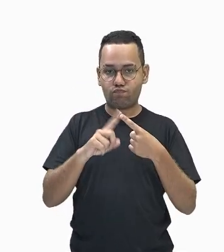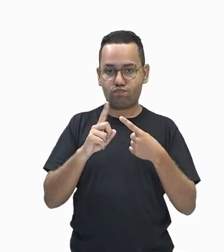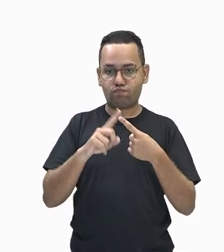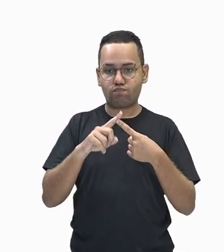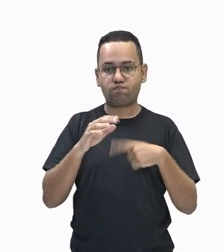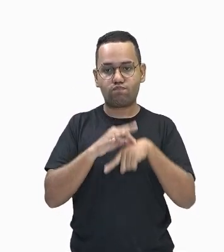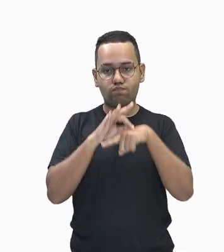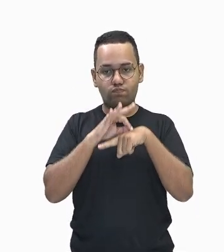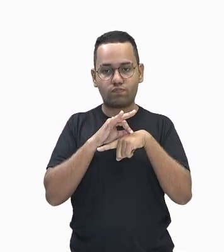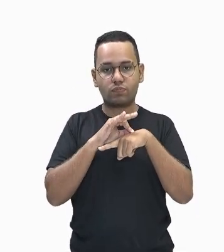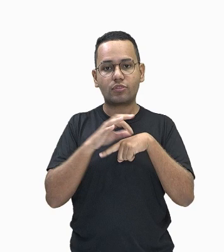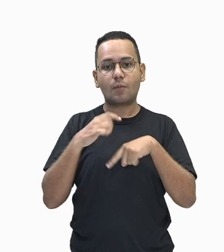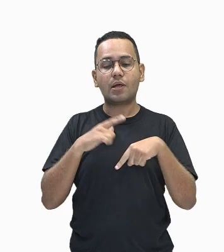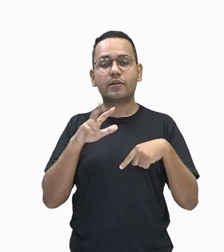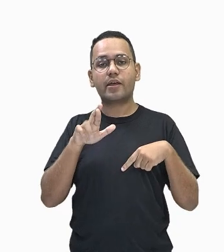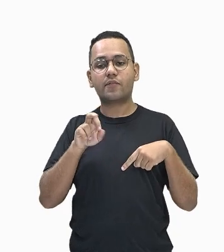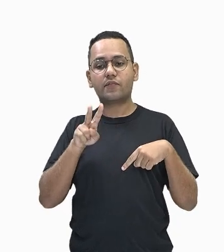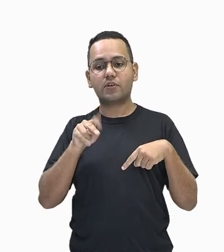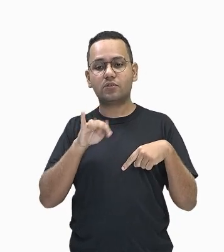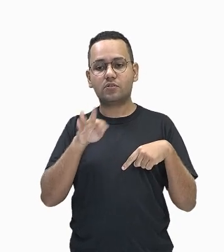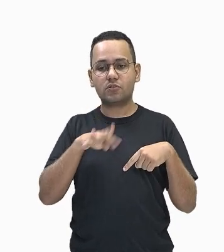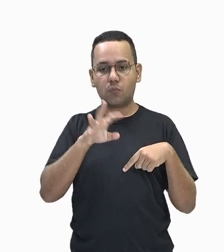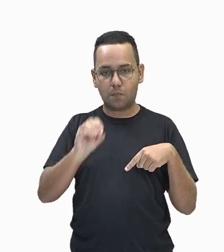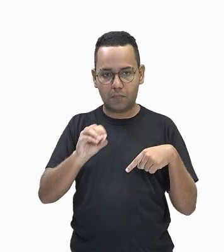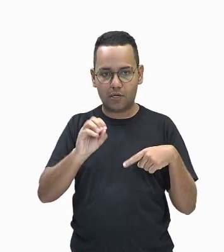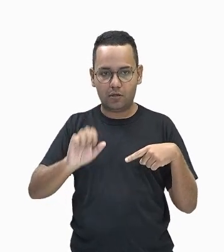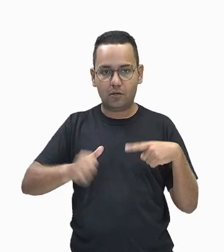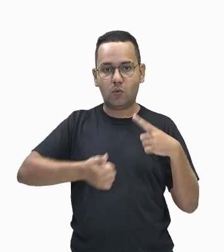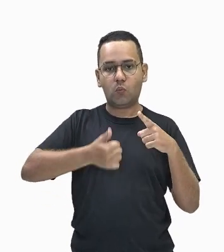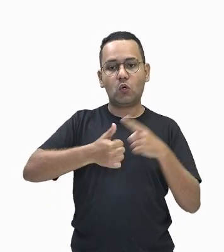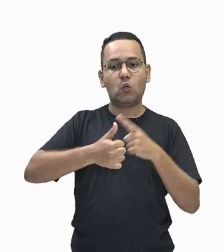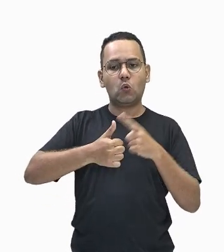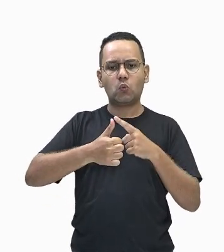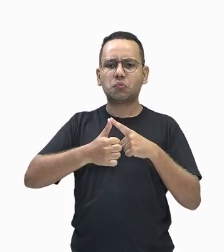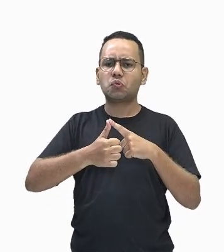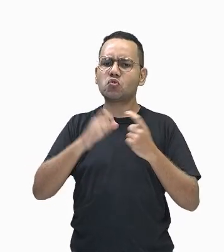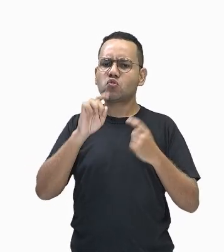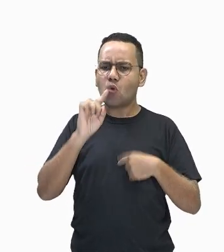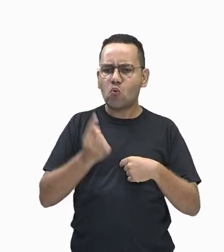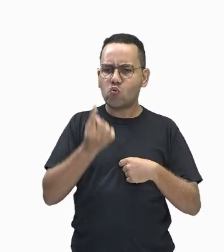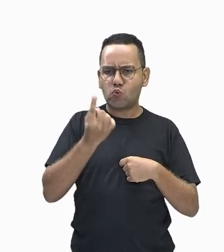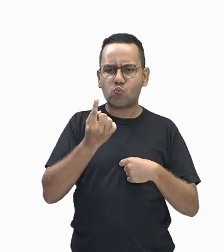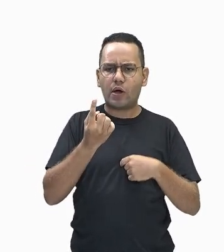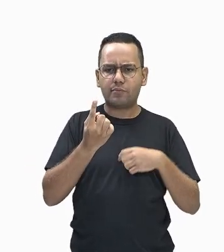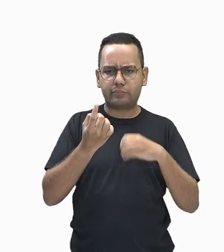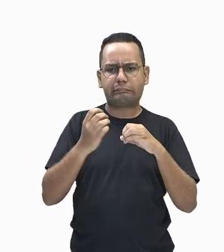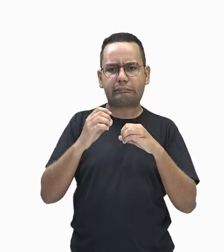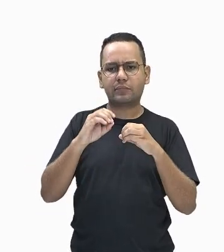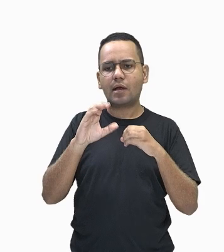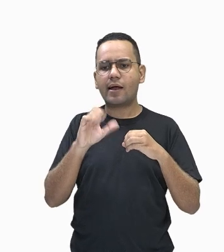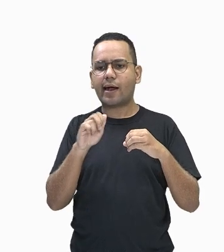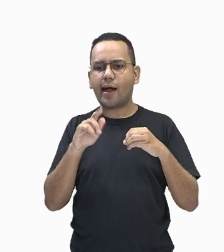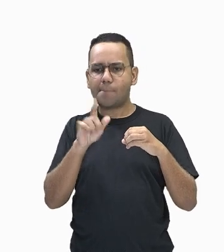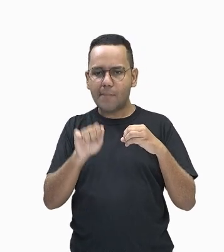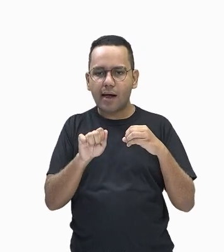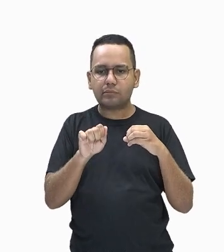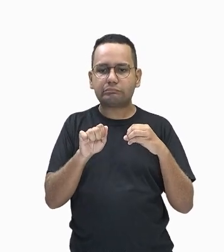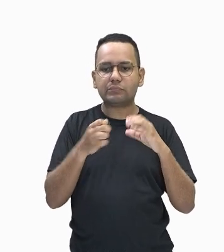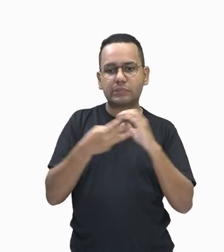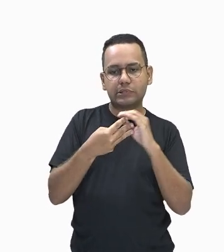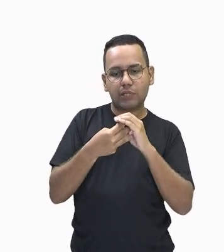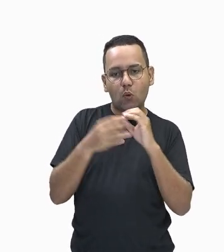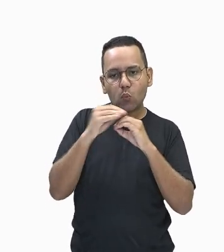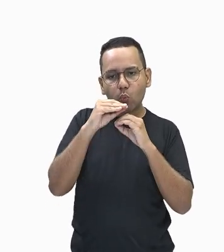tiver apenas uma camada de células, né, ele é formado apenas por uma camada de células, ele vai ser classificado como